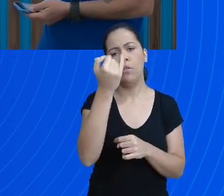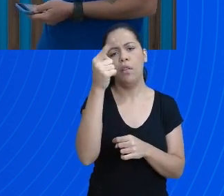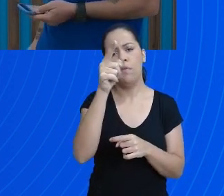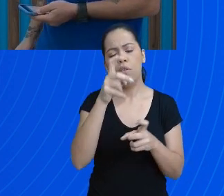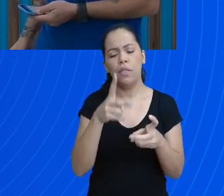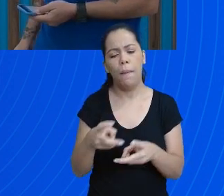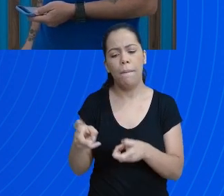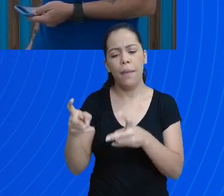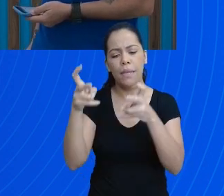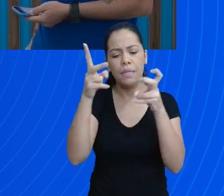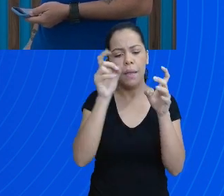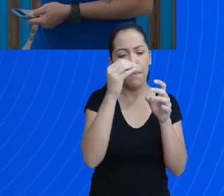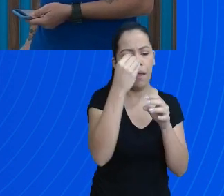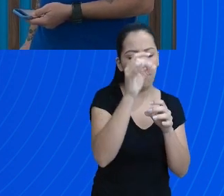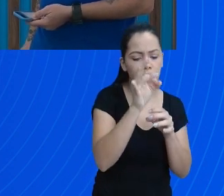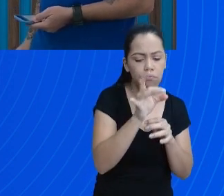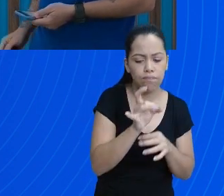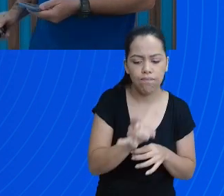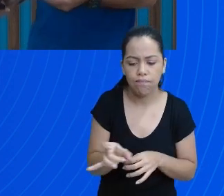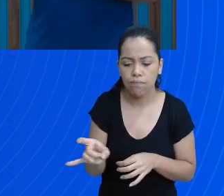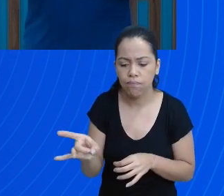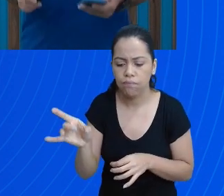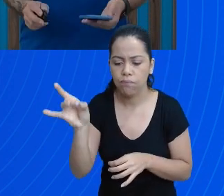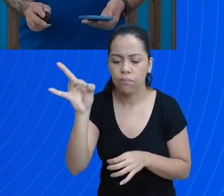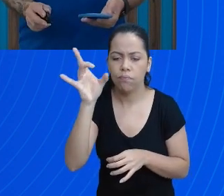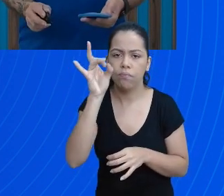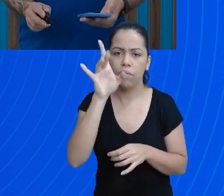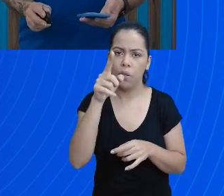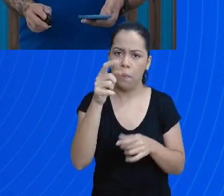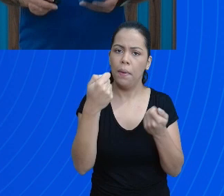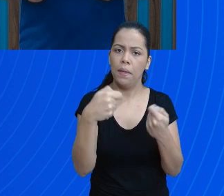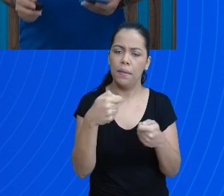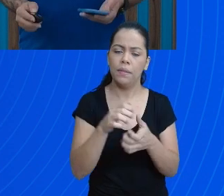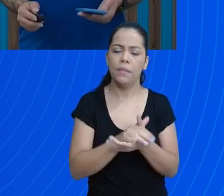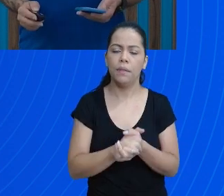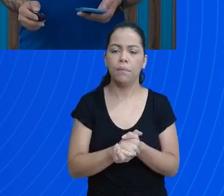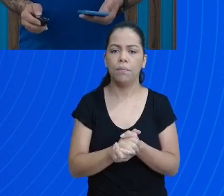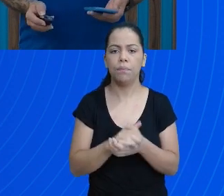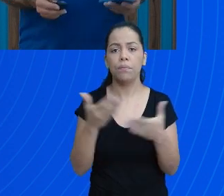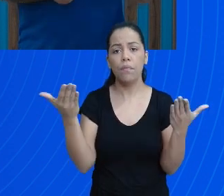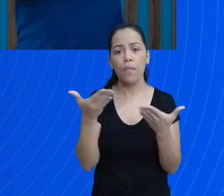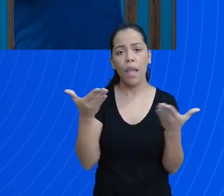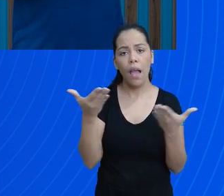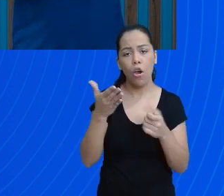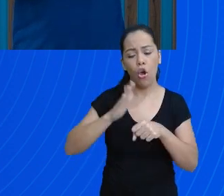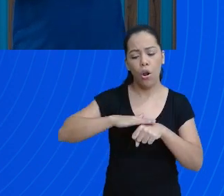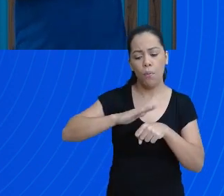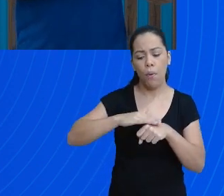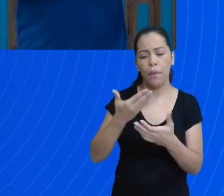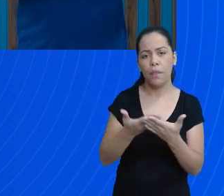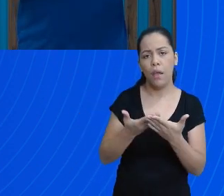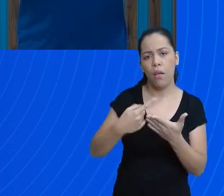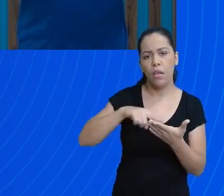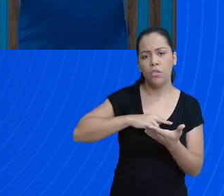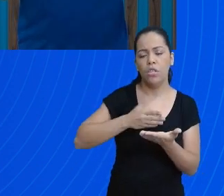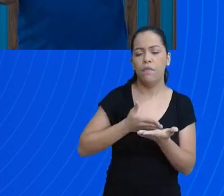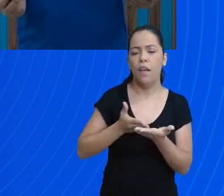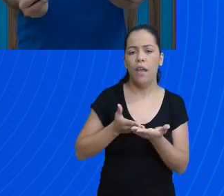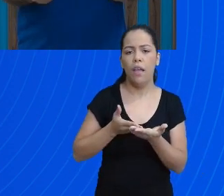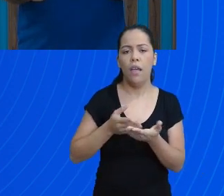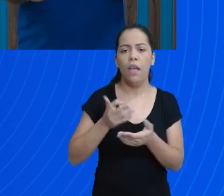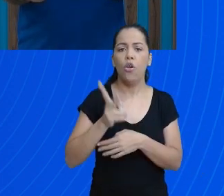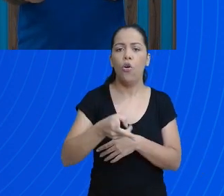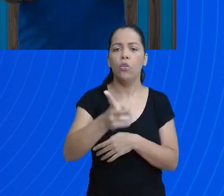que é cada um desses elementos, tá certo? Nessa parte agora da aula, o que é que a gente vai fazer? A continuação daquilo que a gente teve